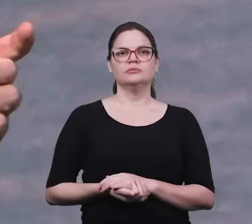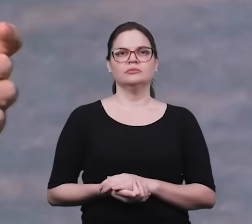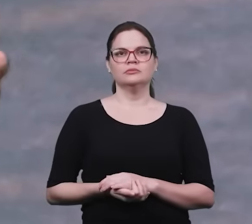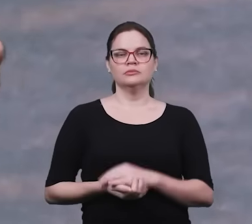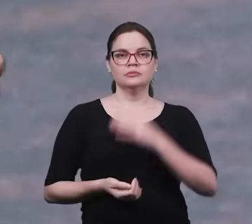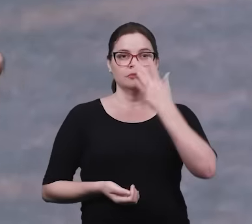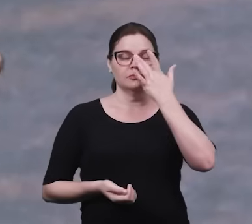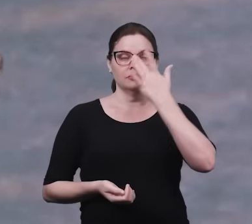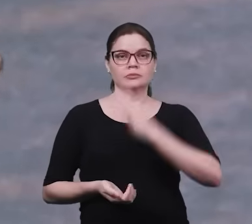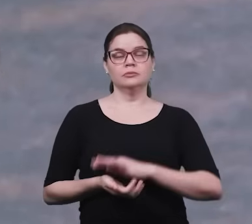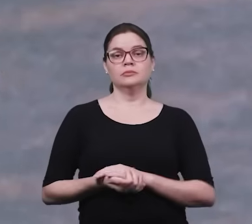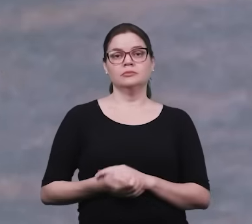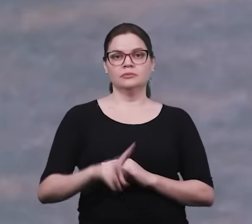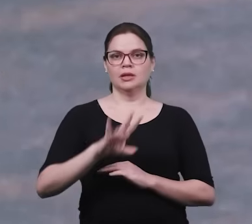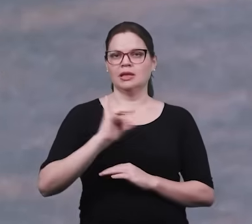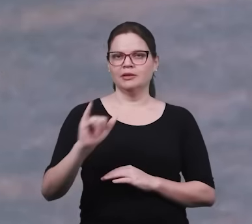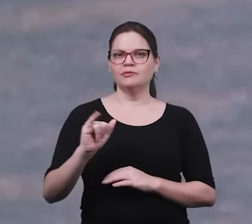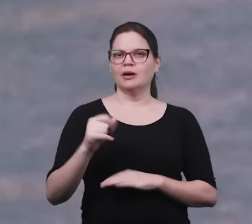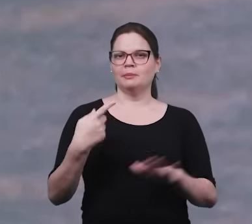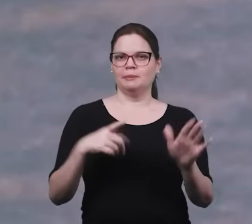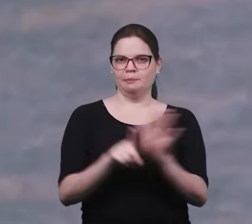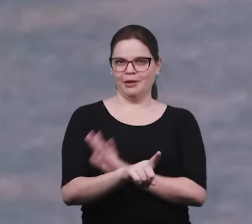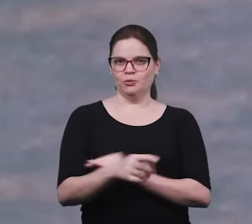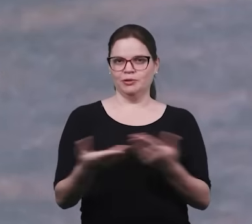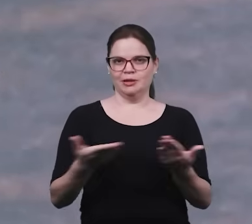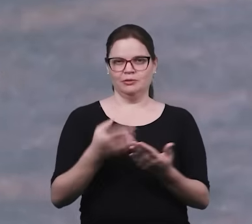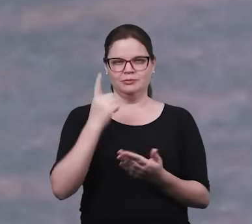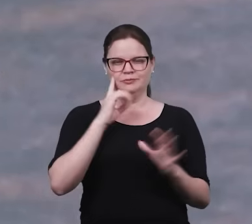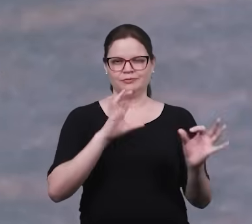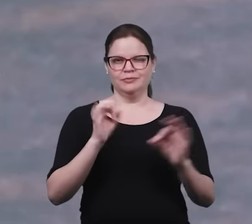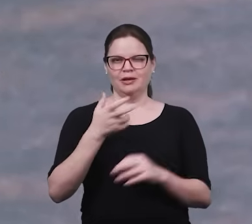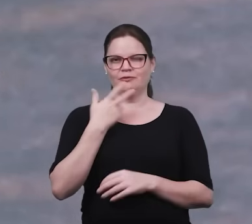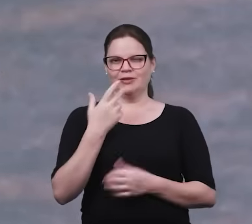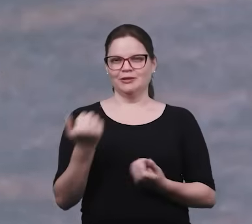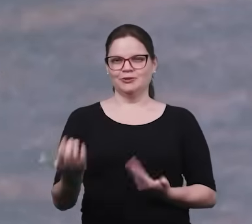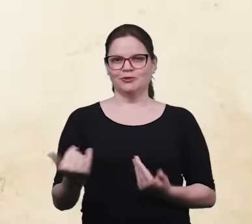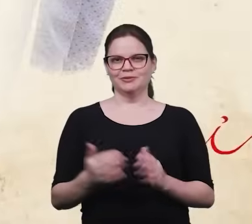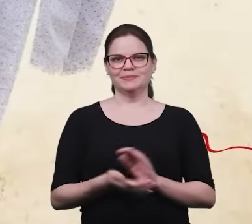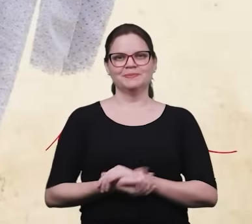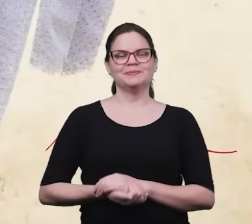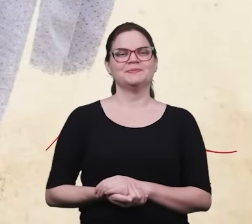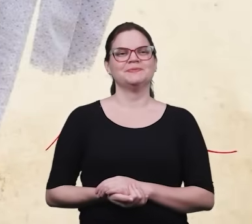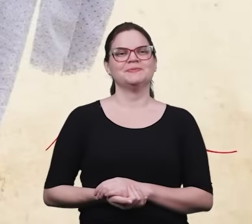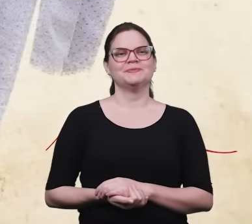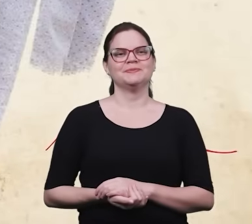Venda Velha, São João do Meriti, e que vai fazer uma pergunta. Fala, jovem.